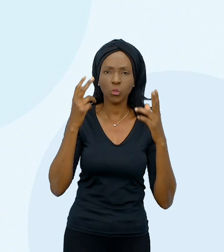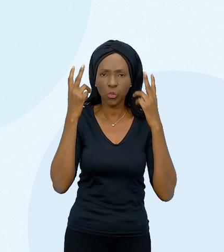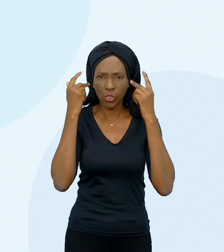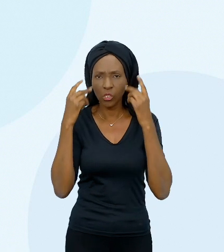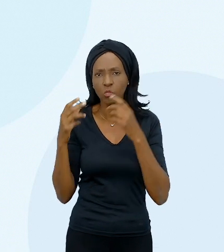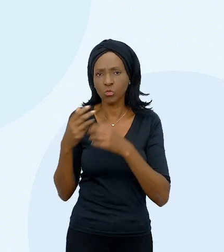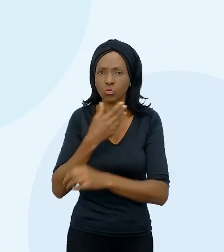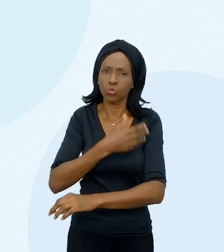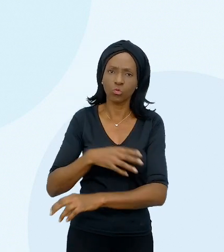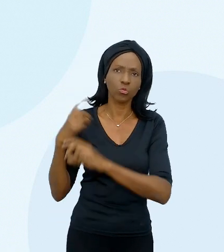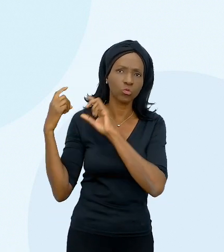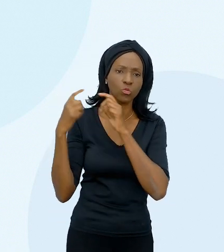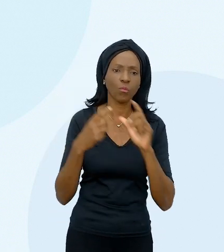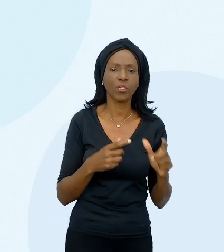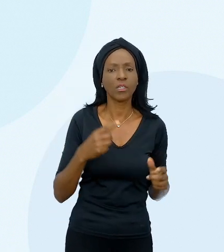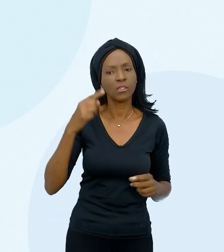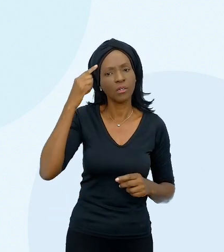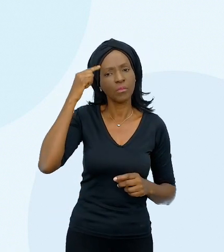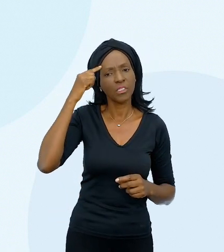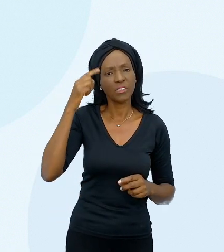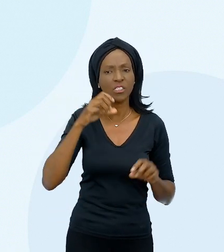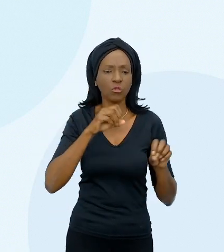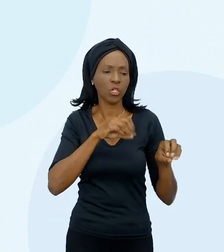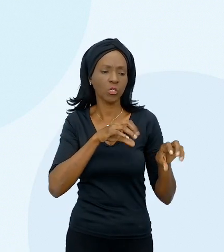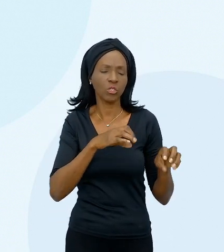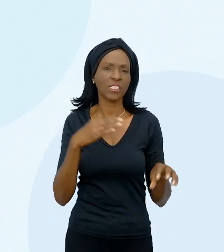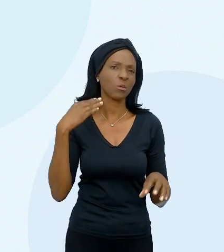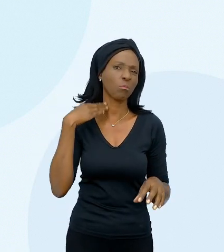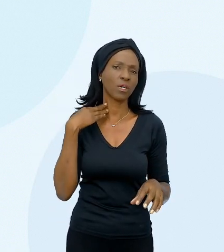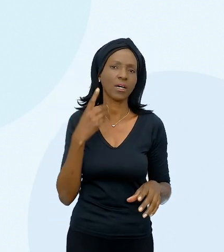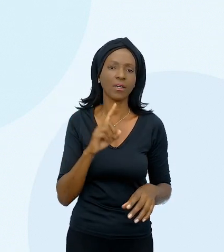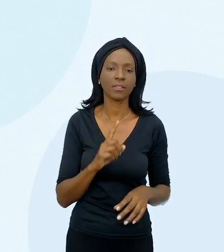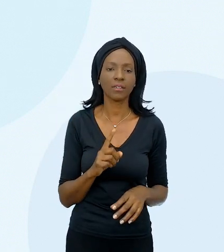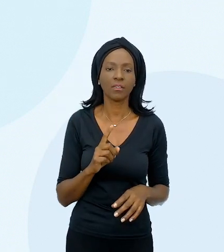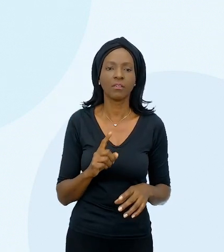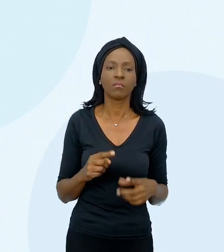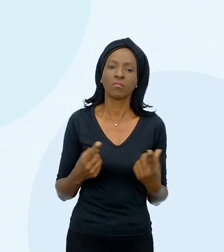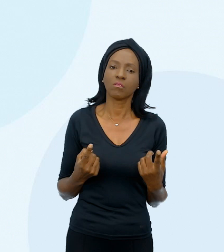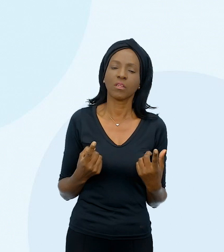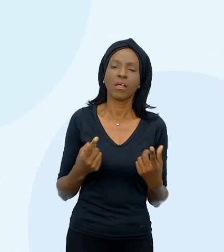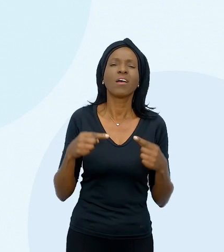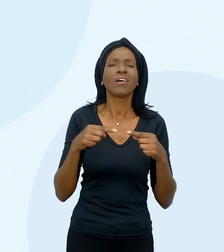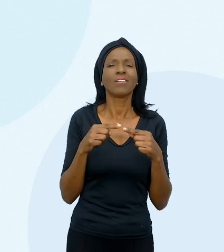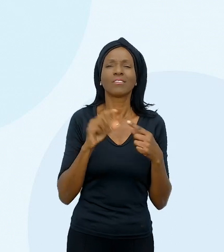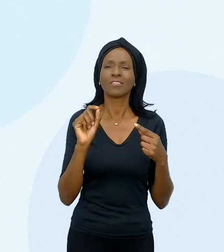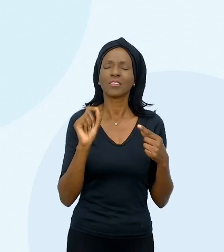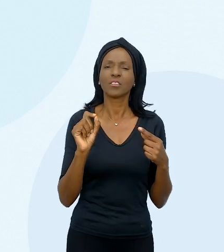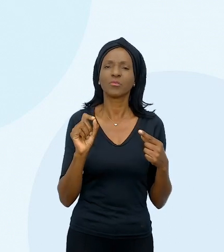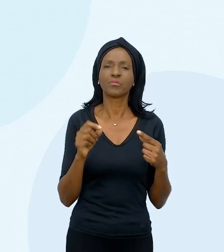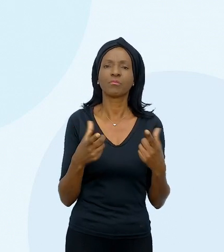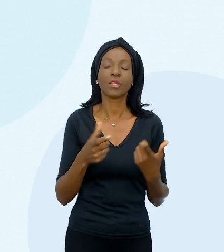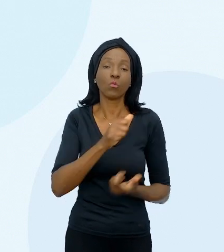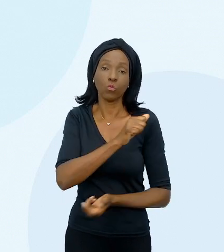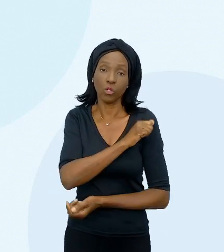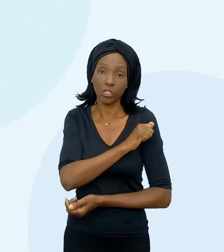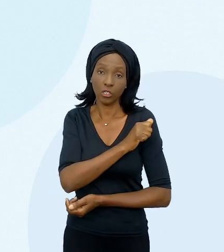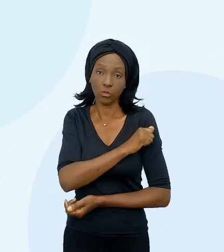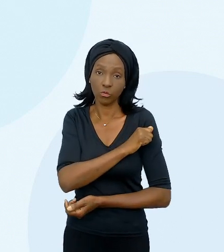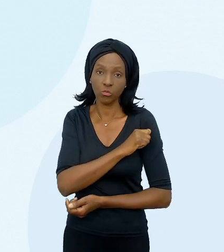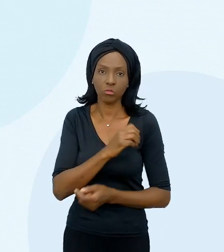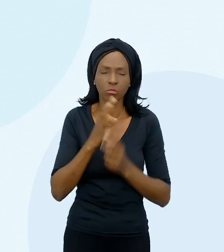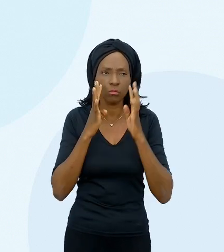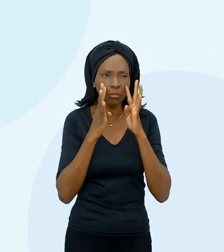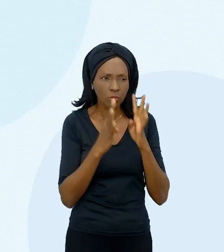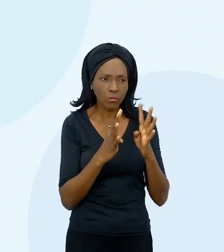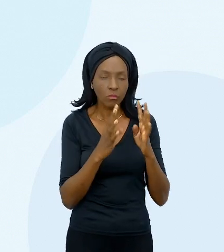está pensando na educação bancária. A educação bancária é aquele tipo de educação que o aluno, ele ouve